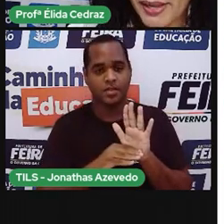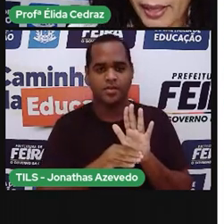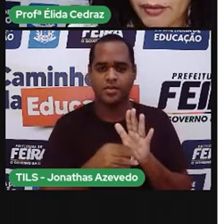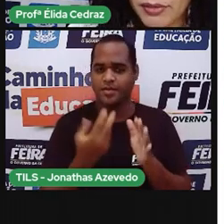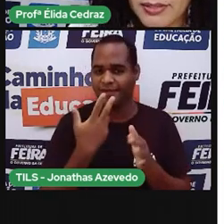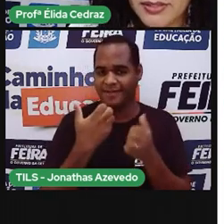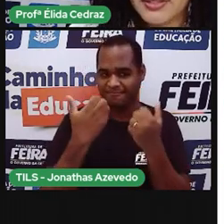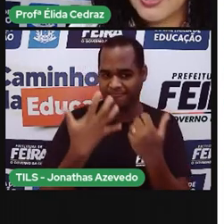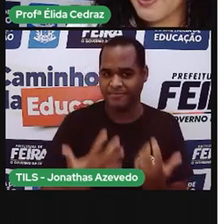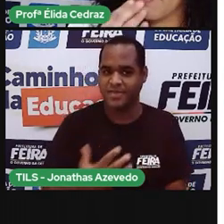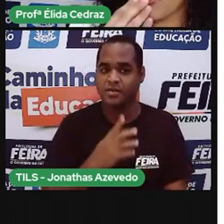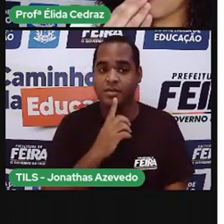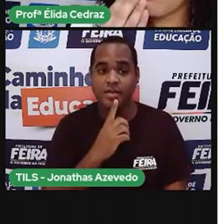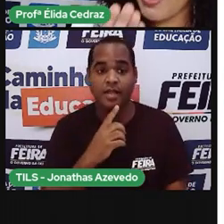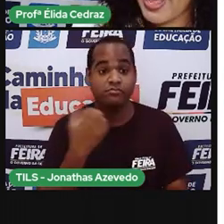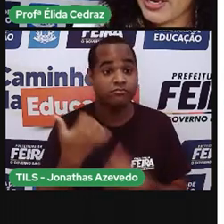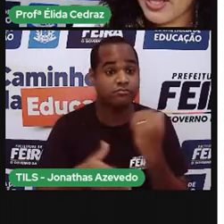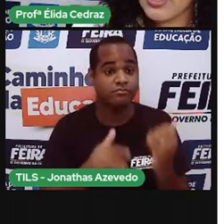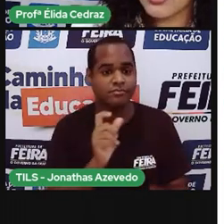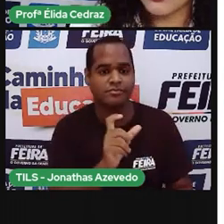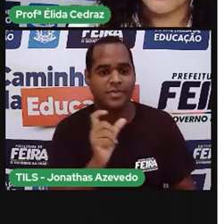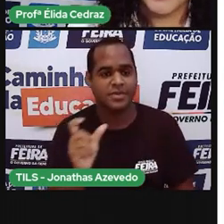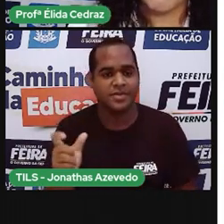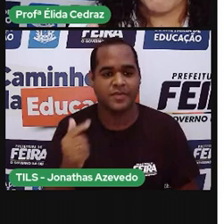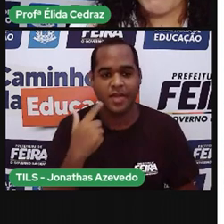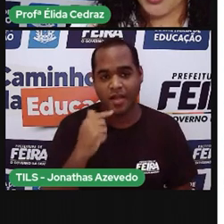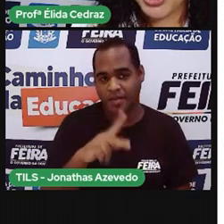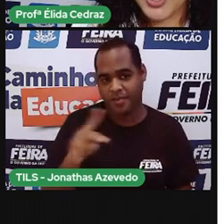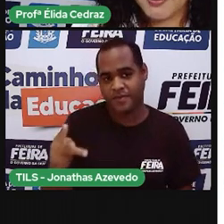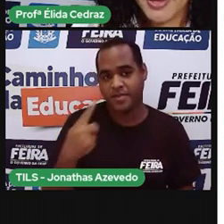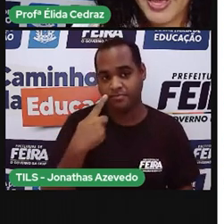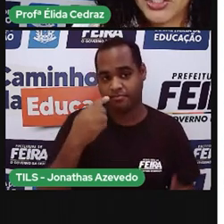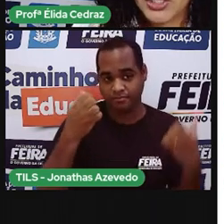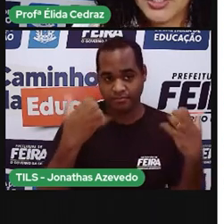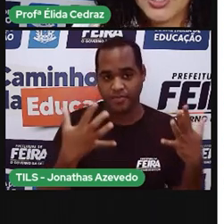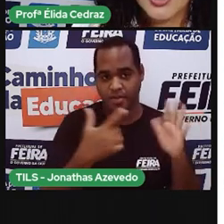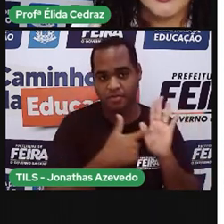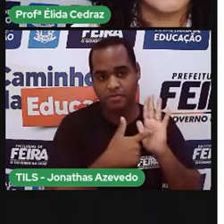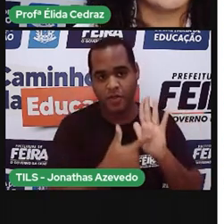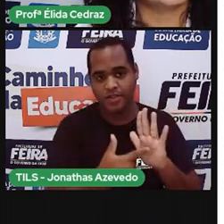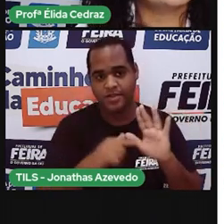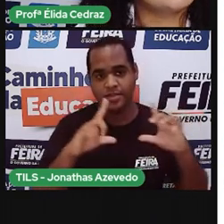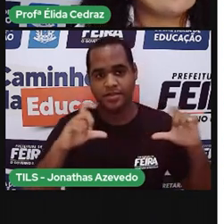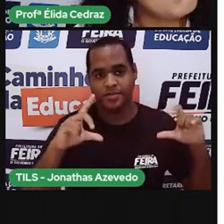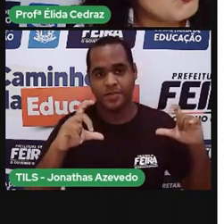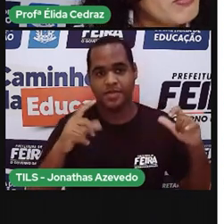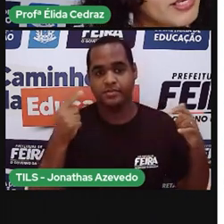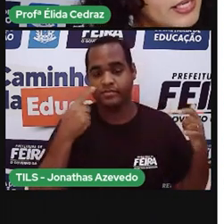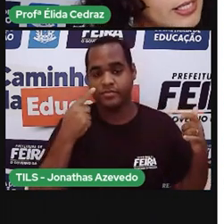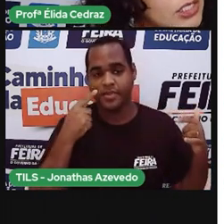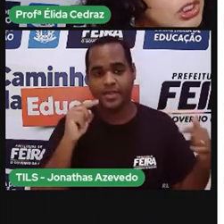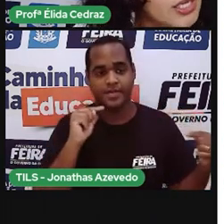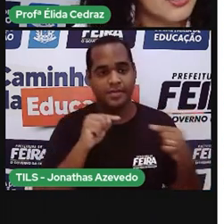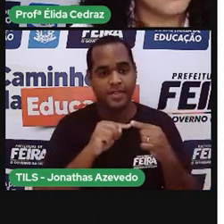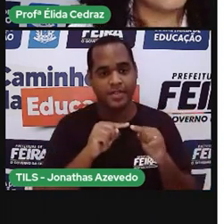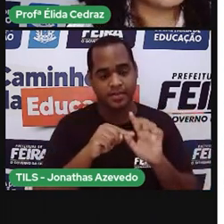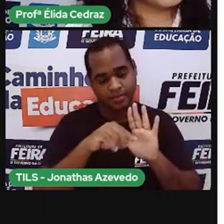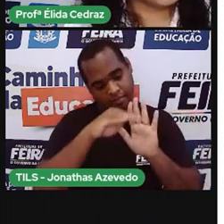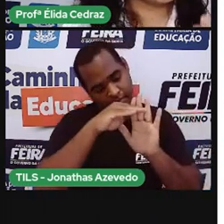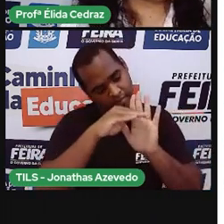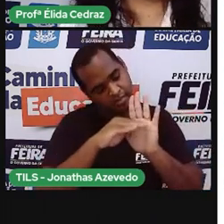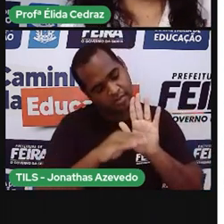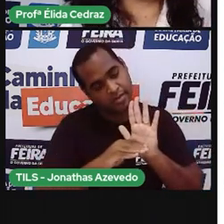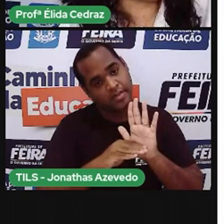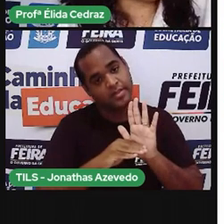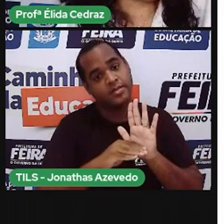ditado de palavras que a pro fala porque a pro mostra a imagem é tipo uma lista com